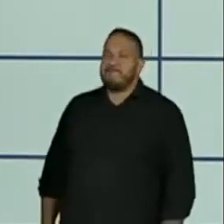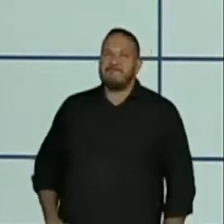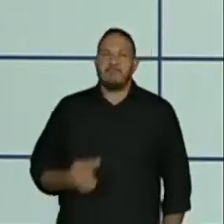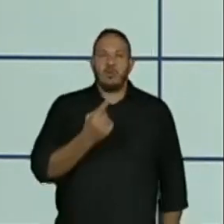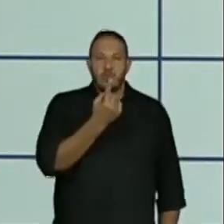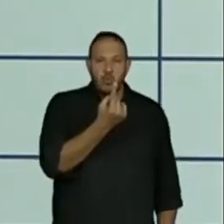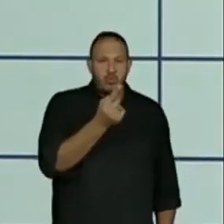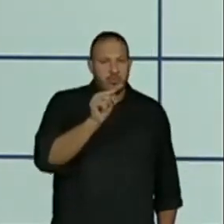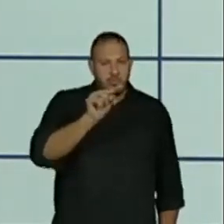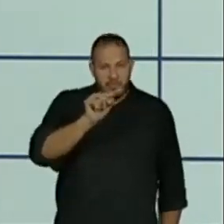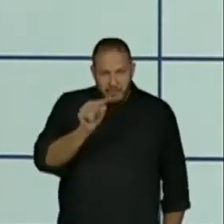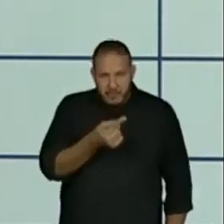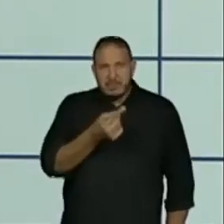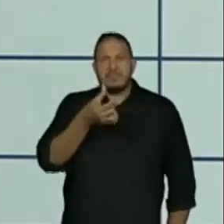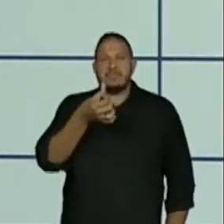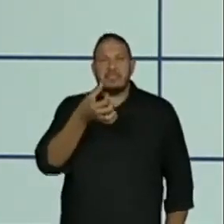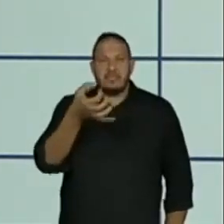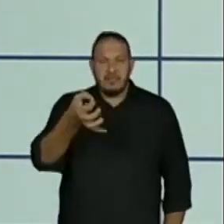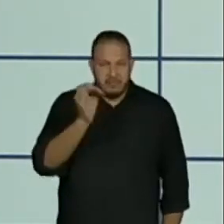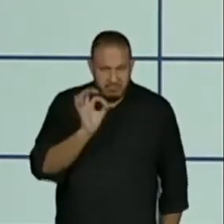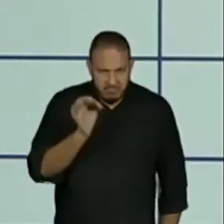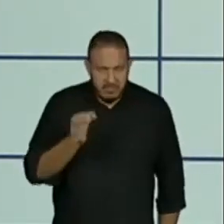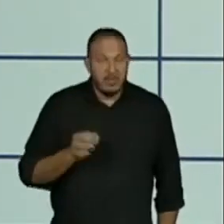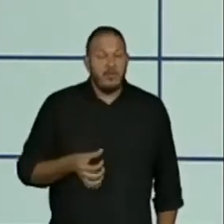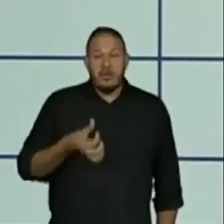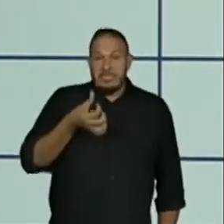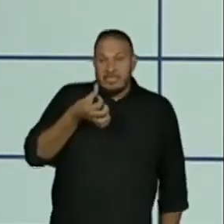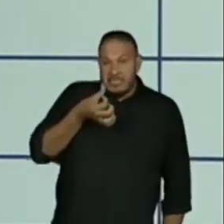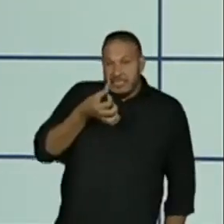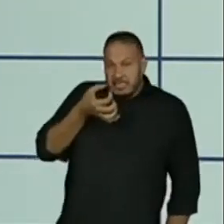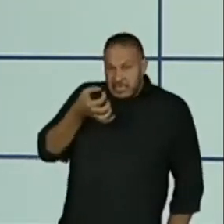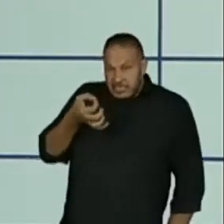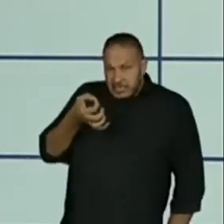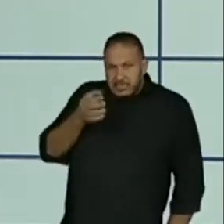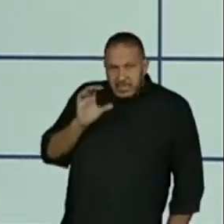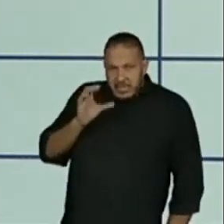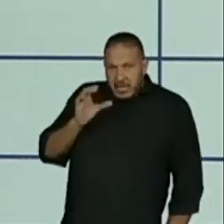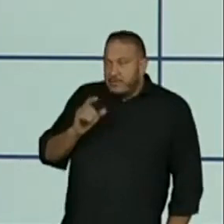R$ 1,60, não é? Então, eu vou colocar os 60 centavos aqui.